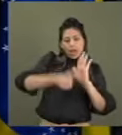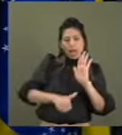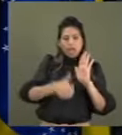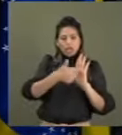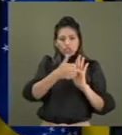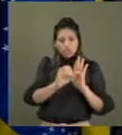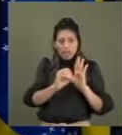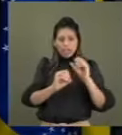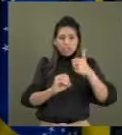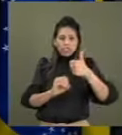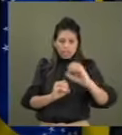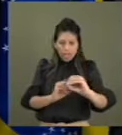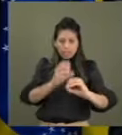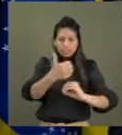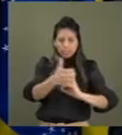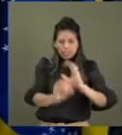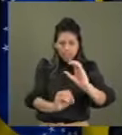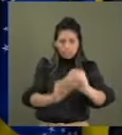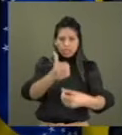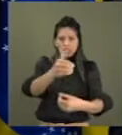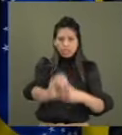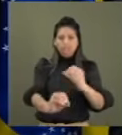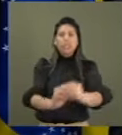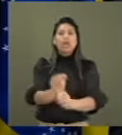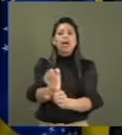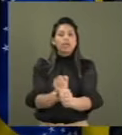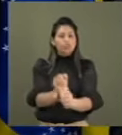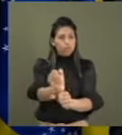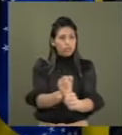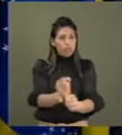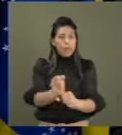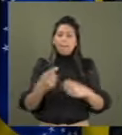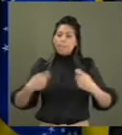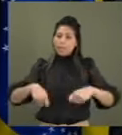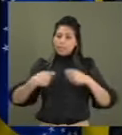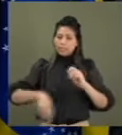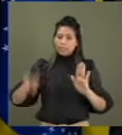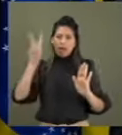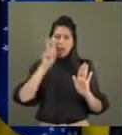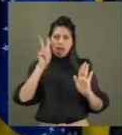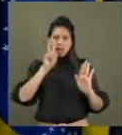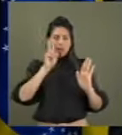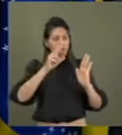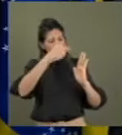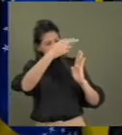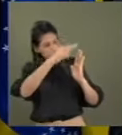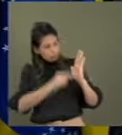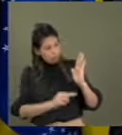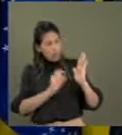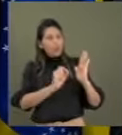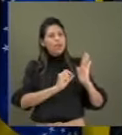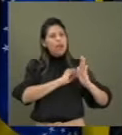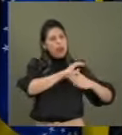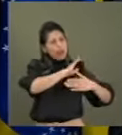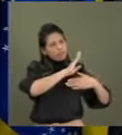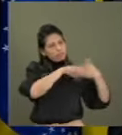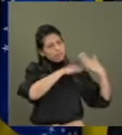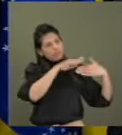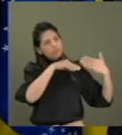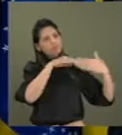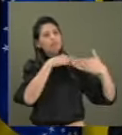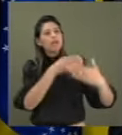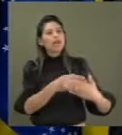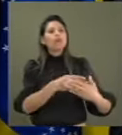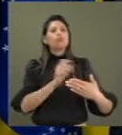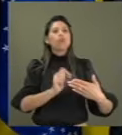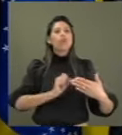versão. Devemos lembrar que a luta por essa transformação da realidade vem de tempos. Desde os primeiros debates na Assembleia